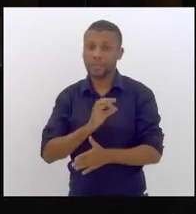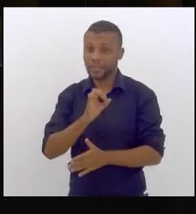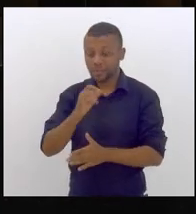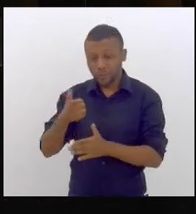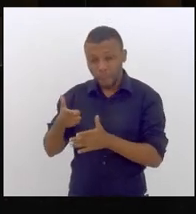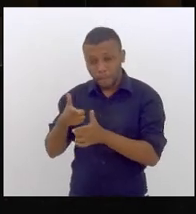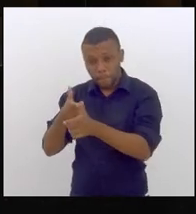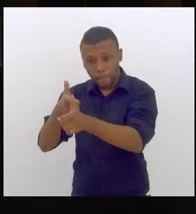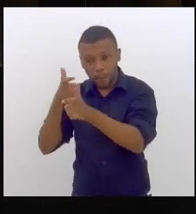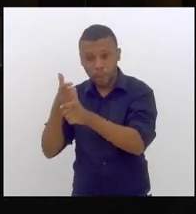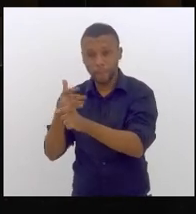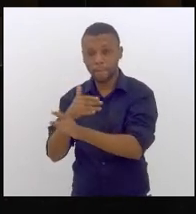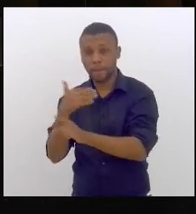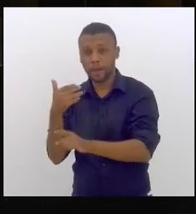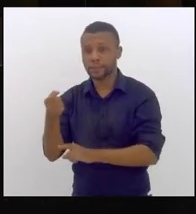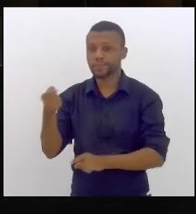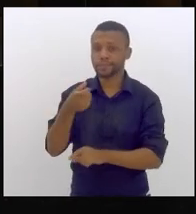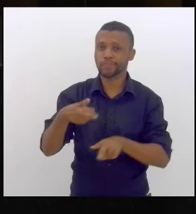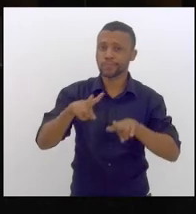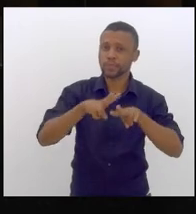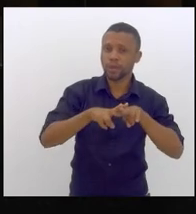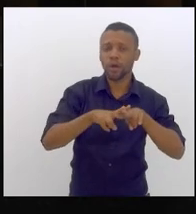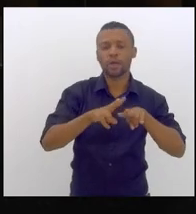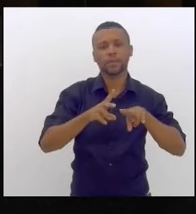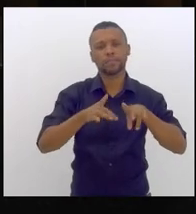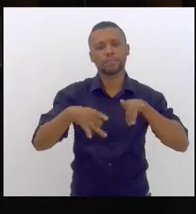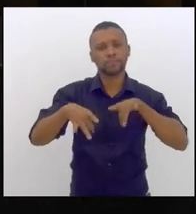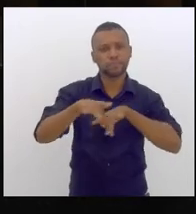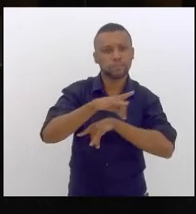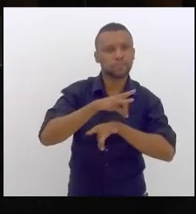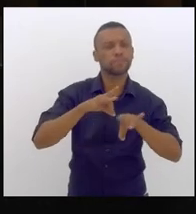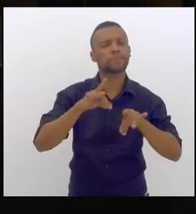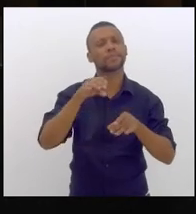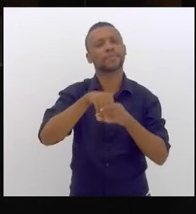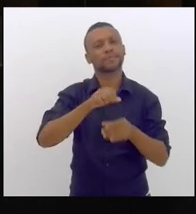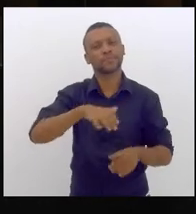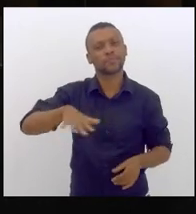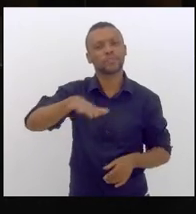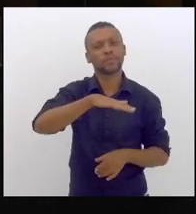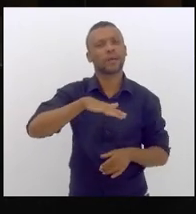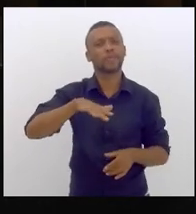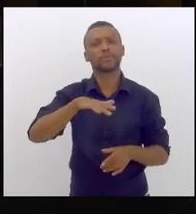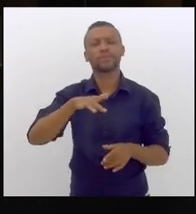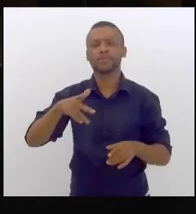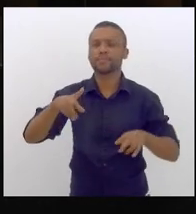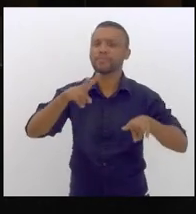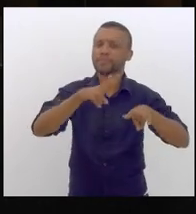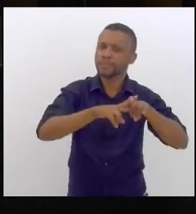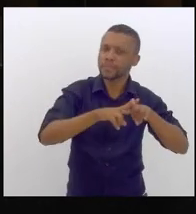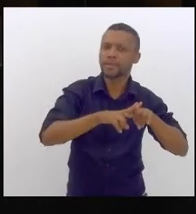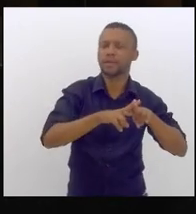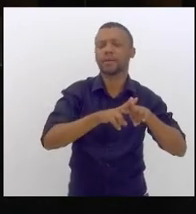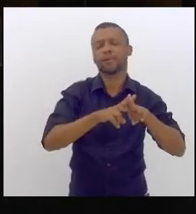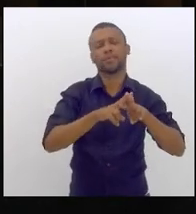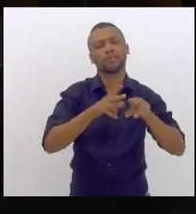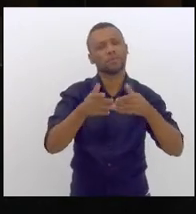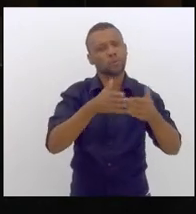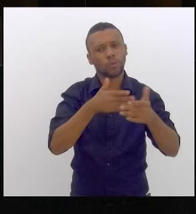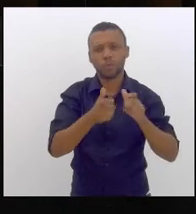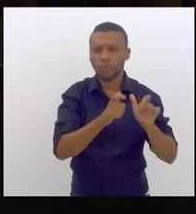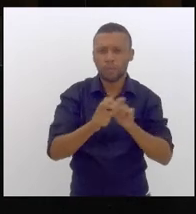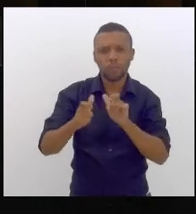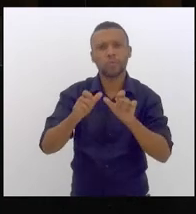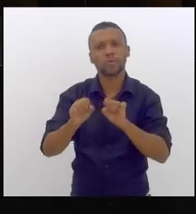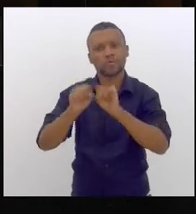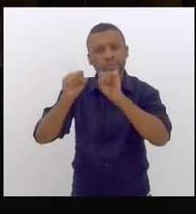ponta do fuzil, aprisiona e encarcera dentro dos espaços de privação de liberdade, seja no